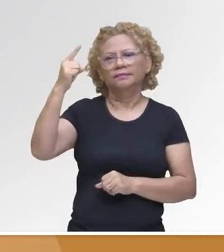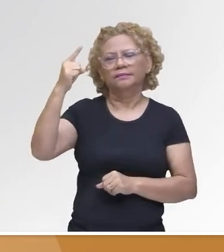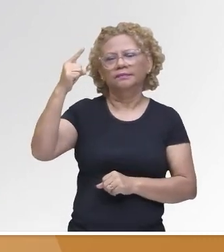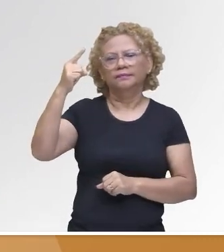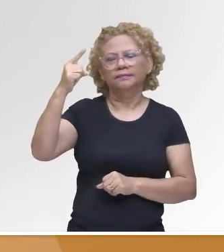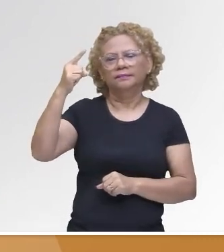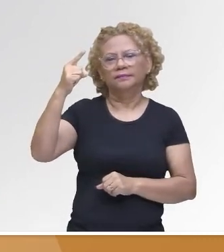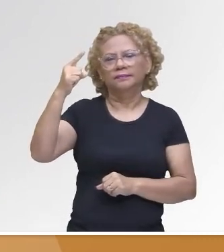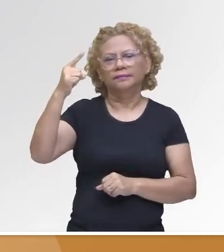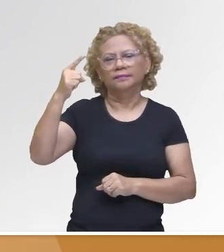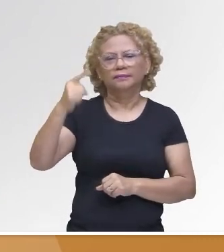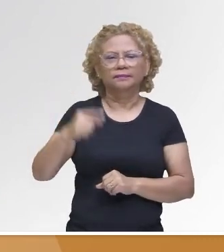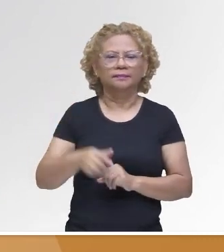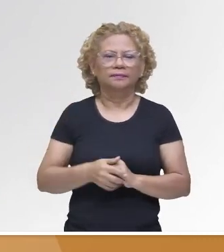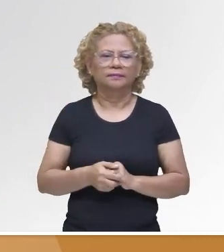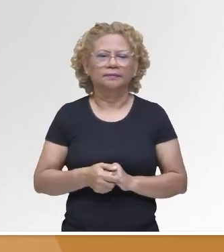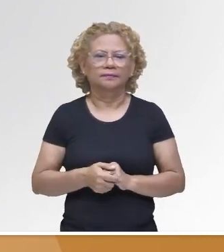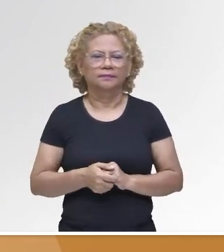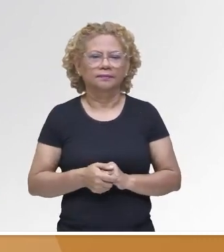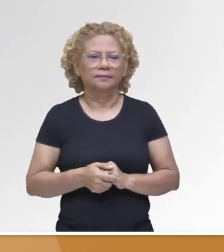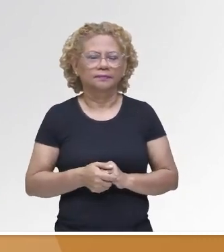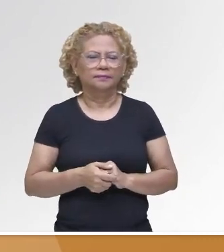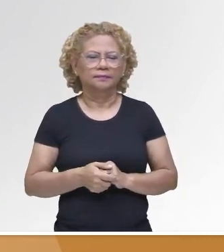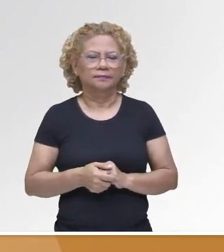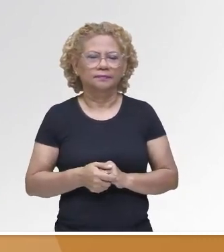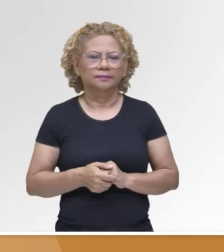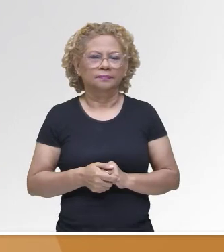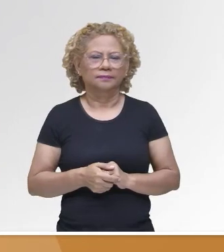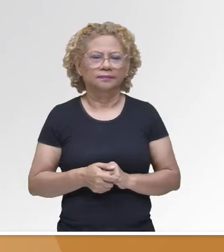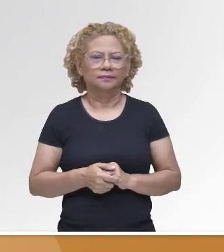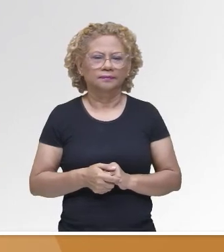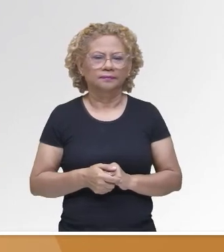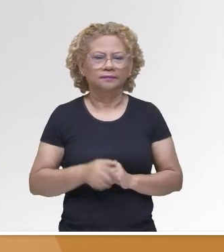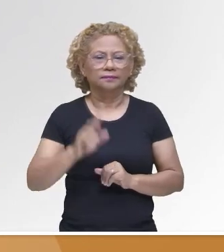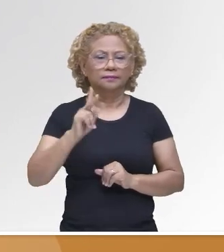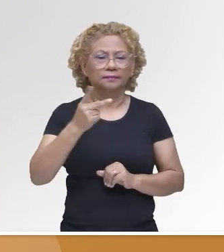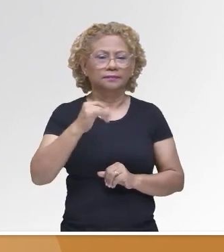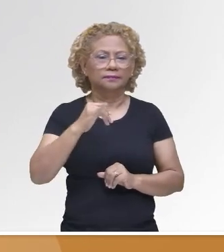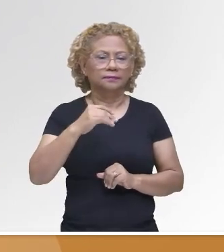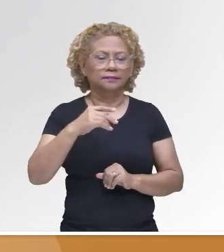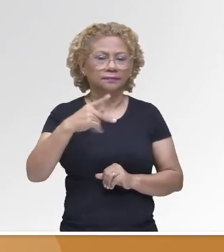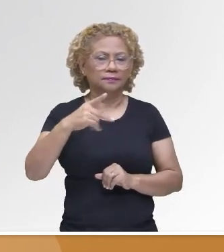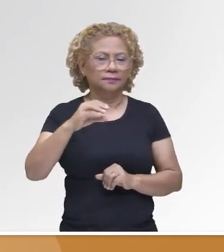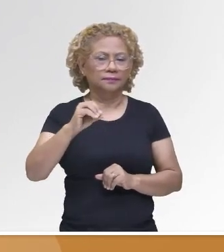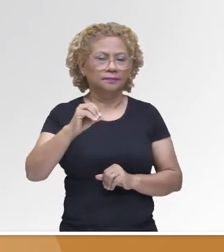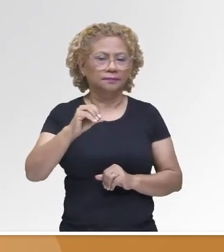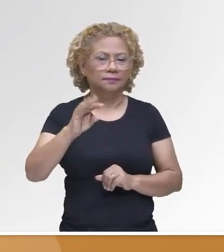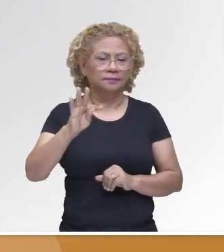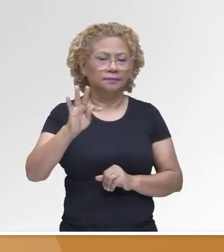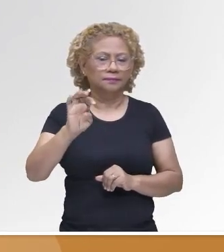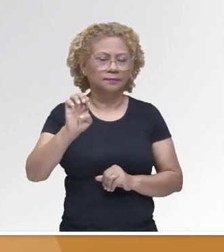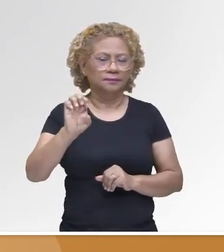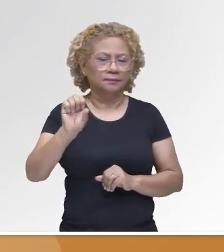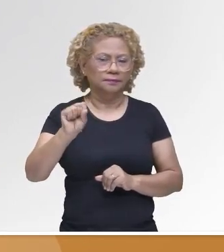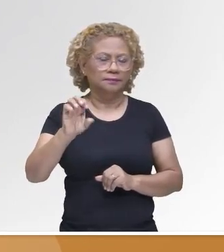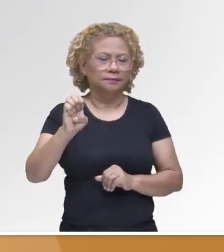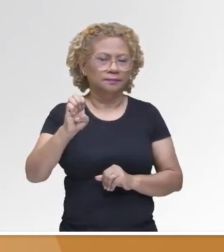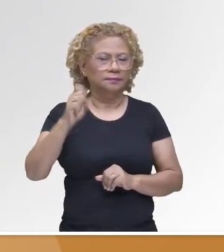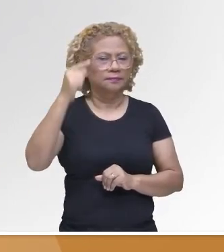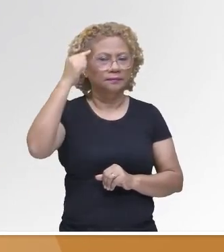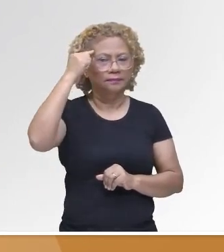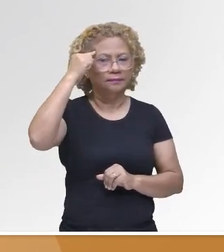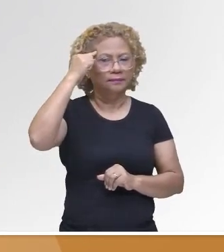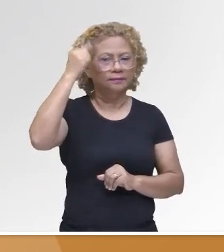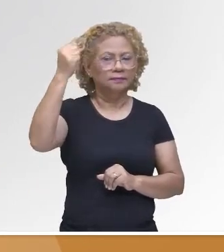são as hipóteses? Né? São o quê? São ideias